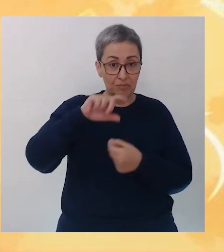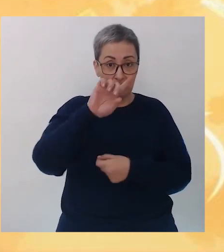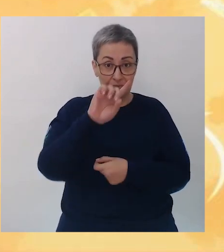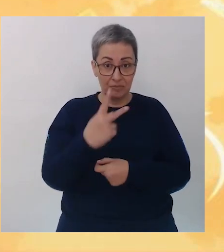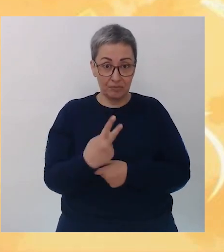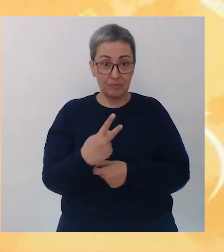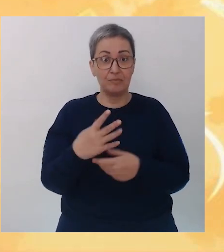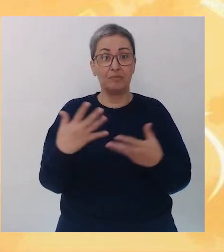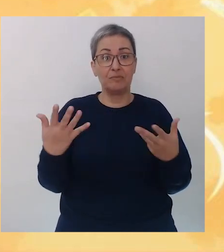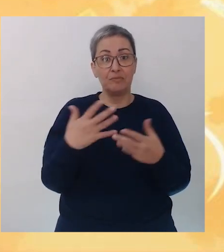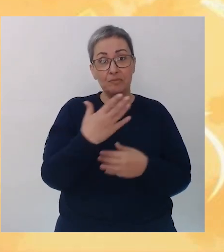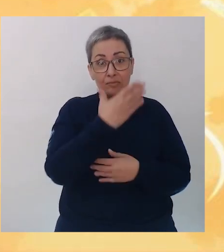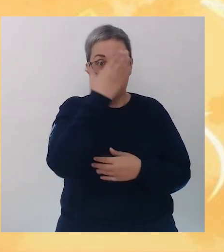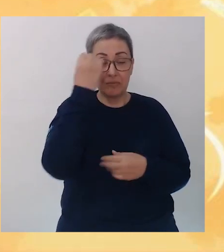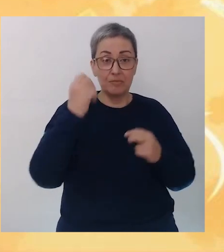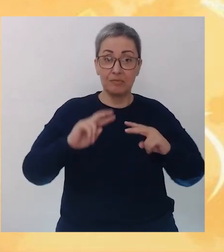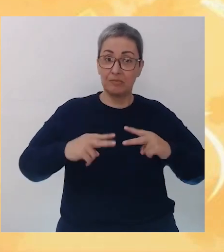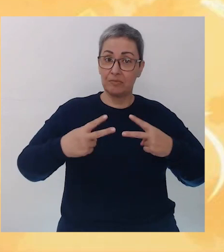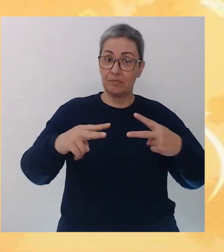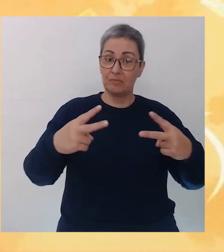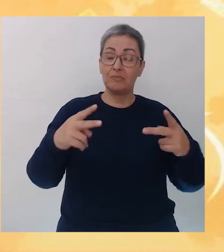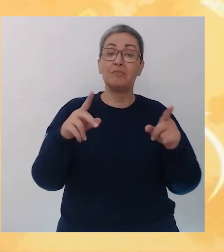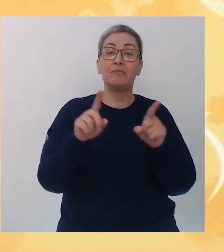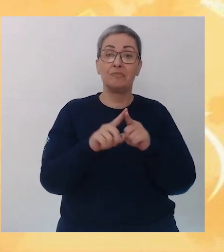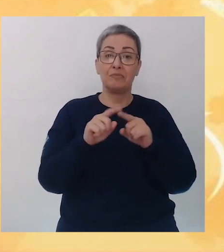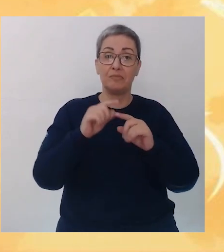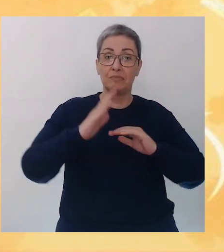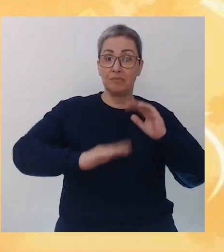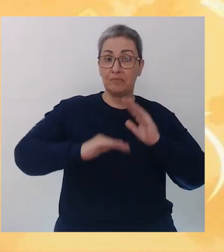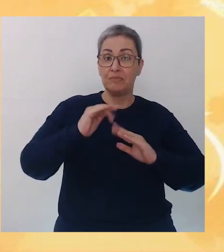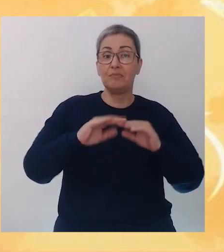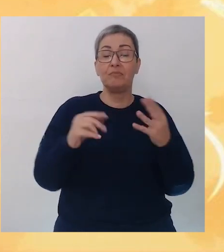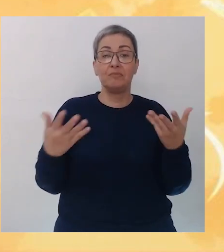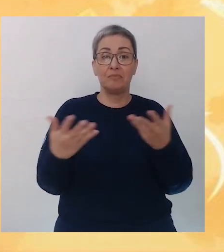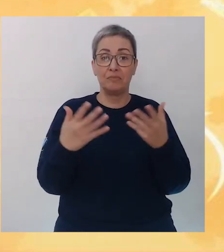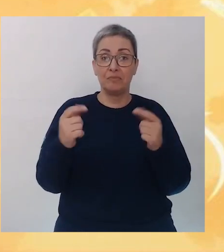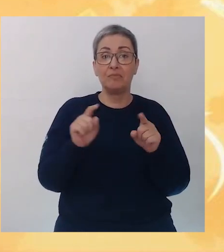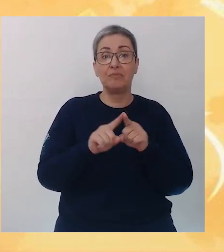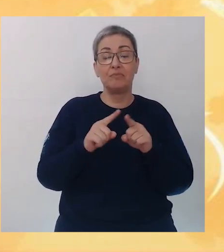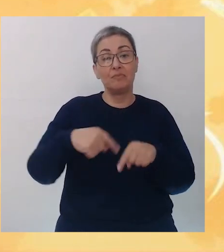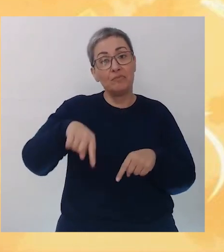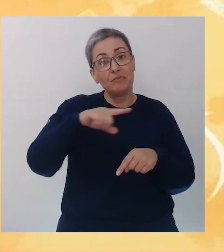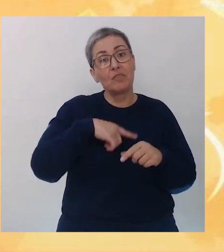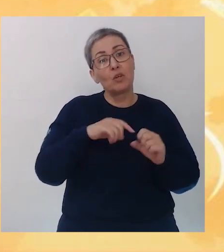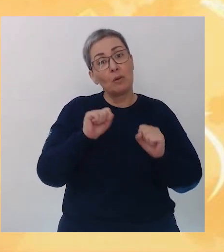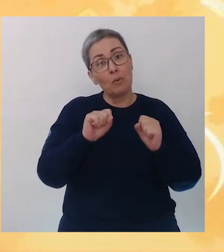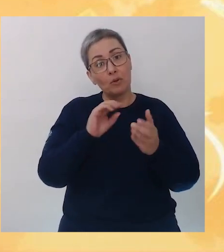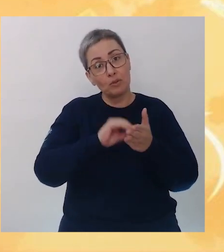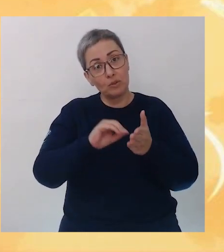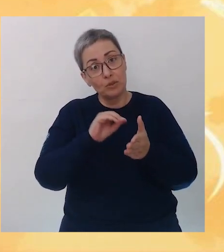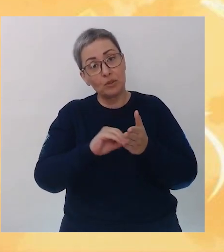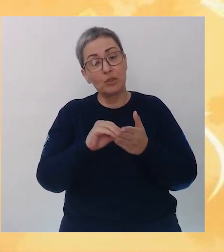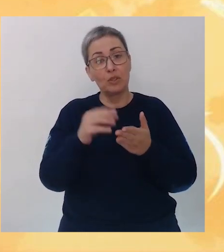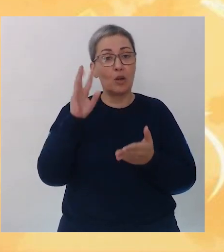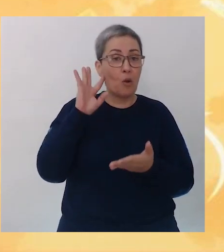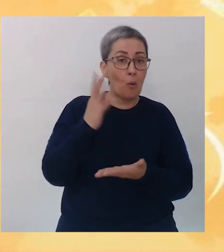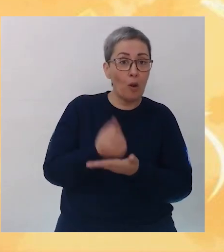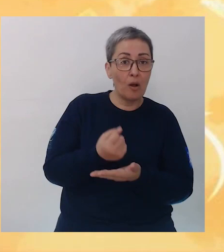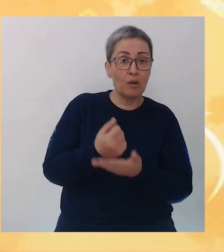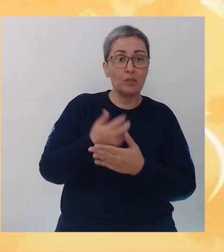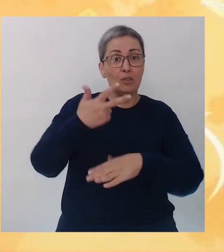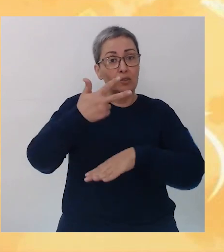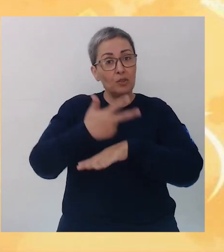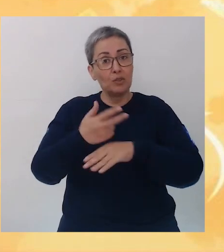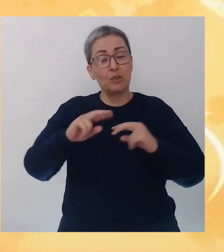né? Não se esqueçam de compartilhar com a gente aí o trabalho de vocês, né? A produção de vocês. Pode ser escrito por áudio, por vídeo.